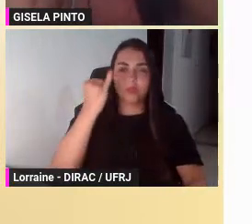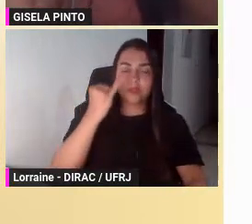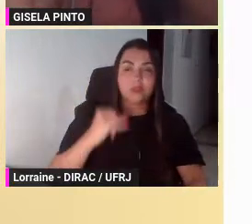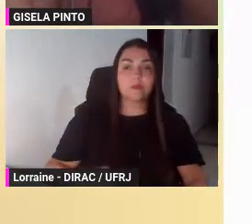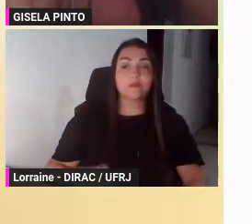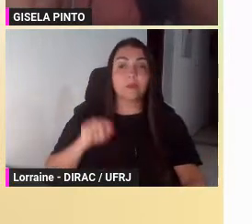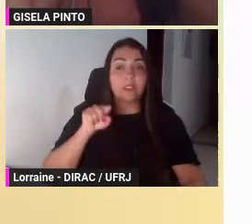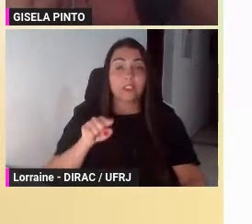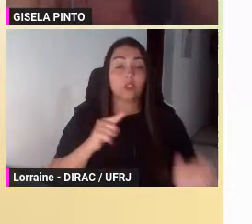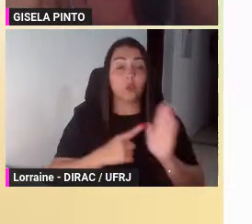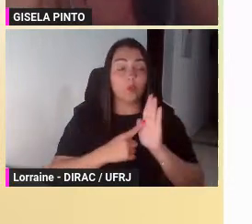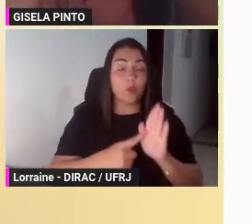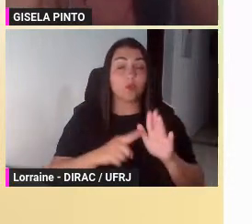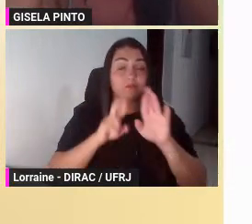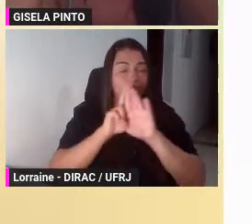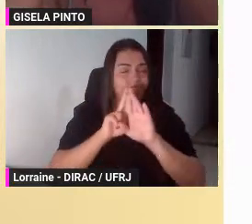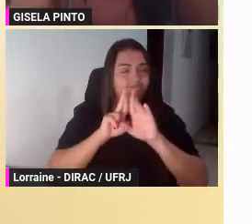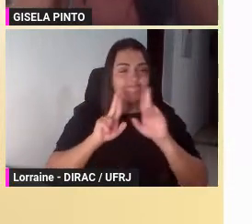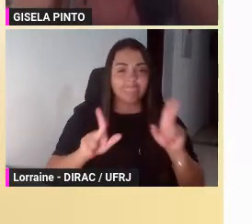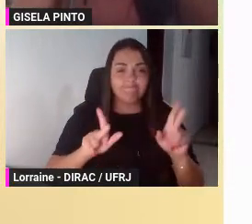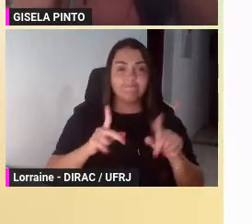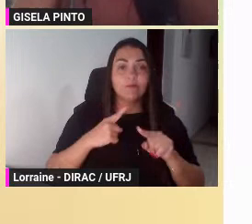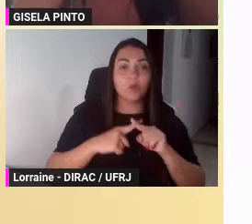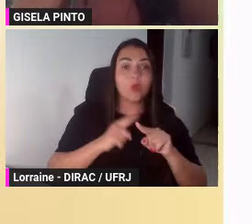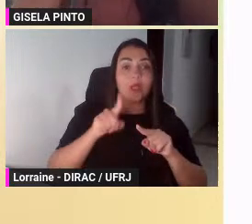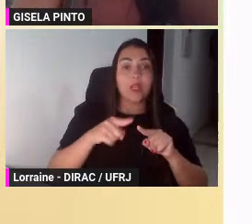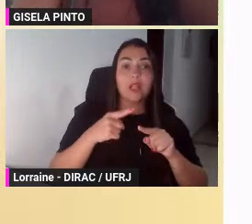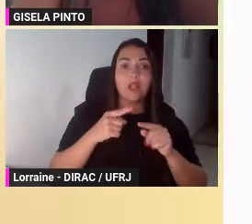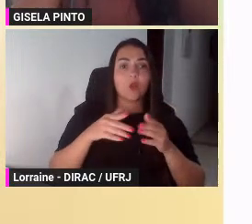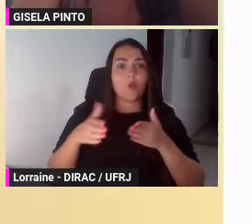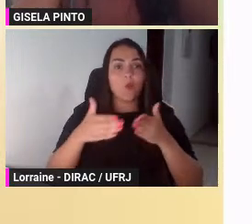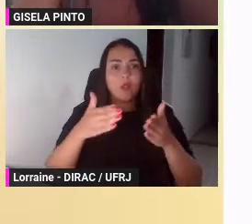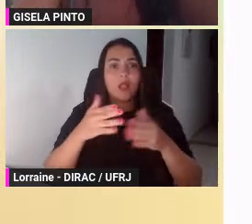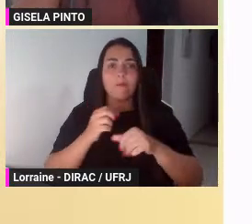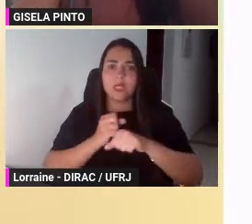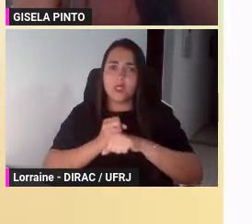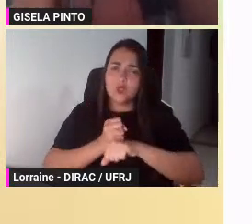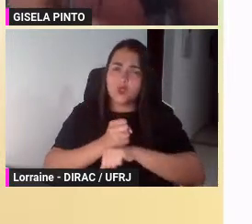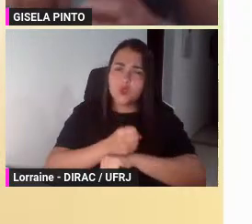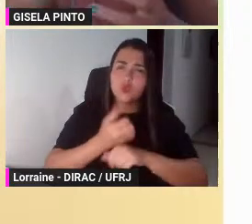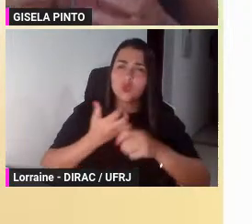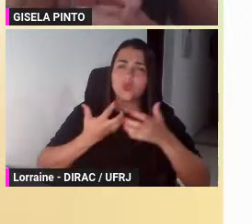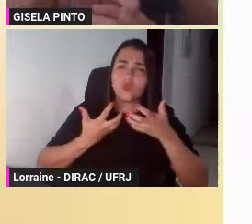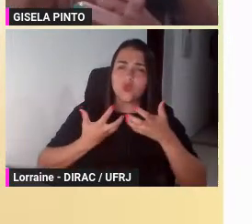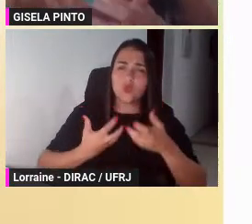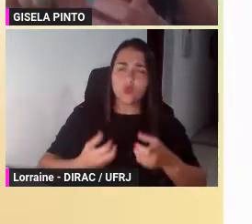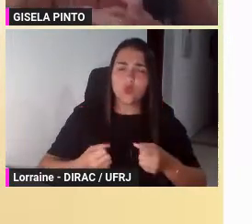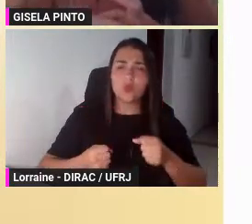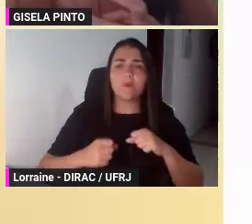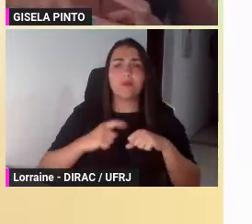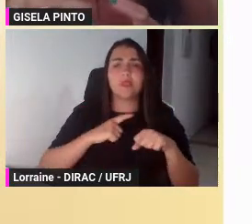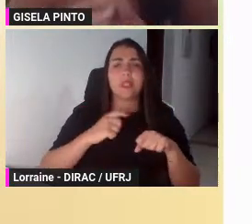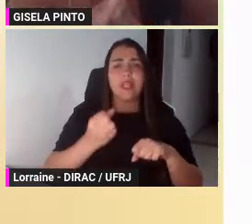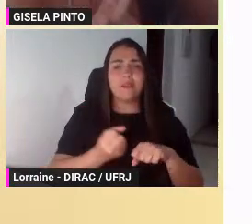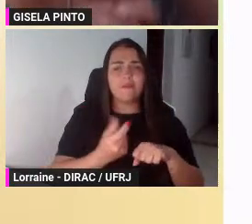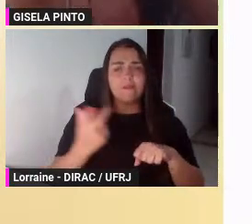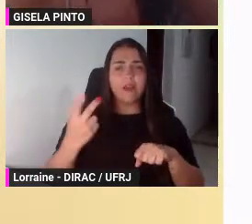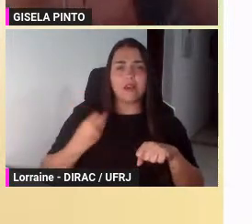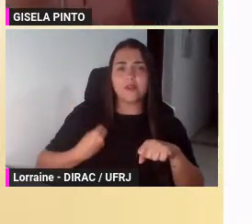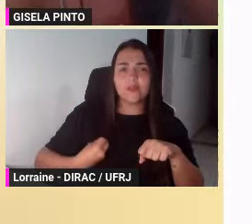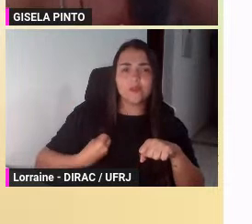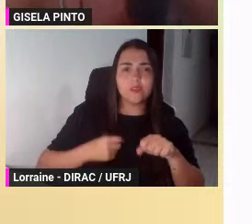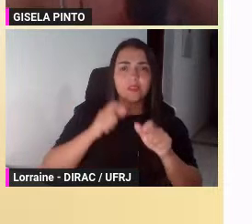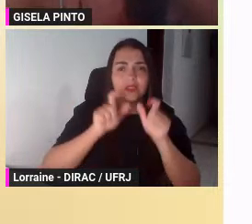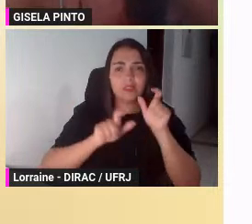muita diferença, porque é um caminho árduo e que, nas diversas dimensões da nossa existência,